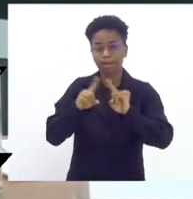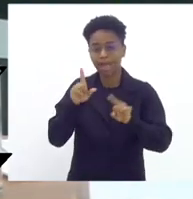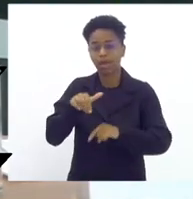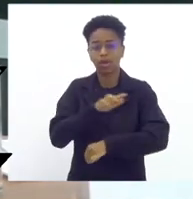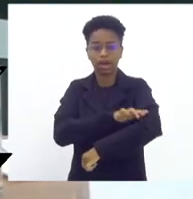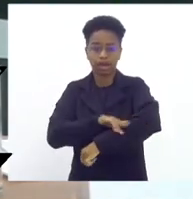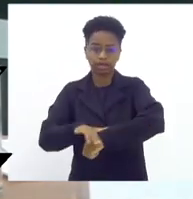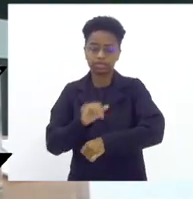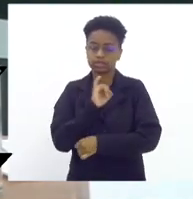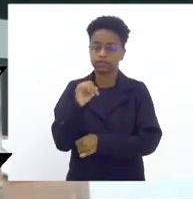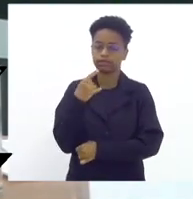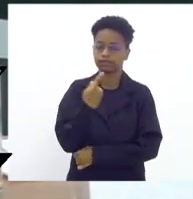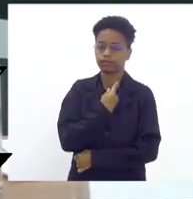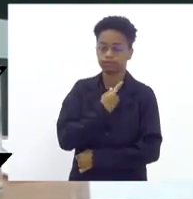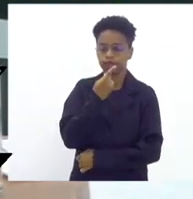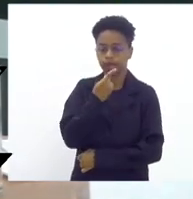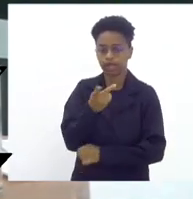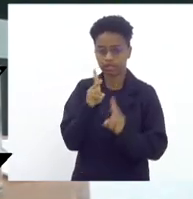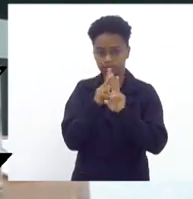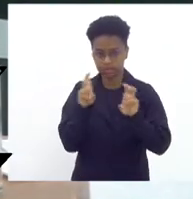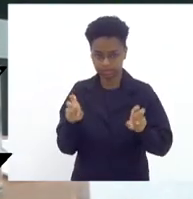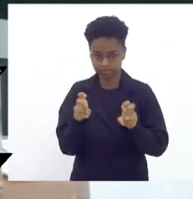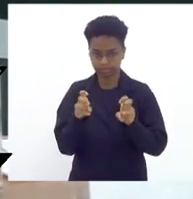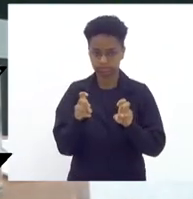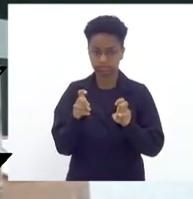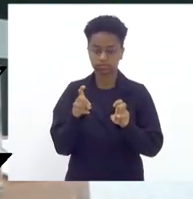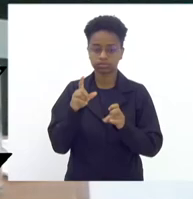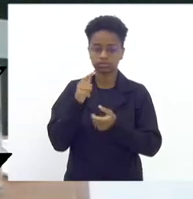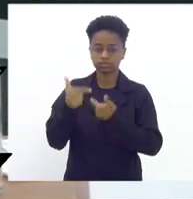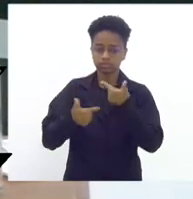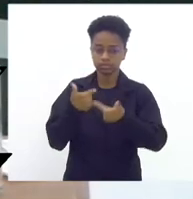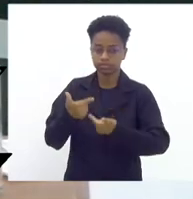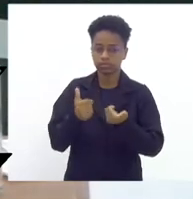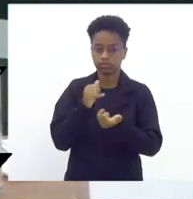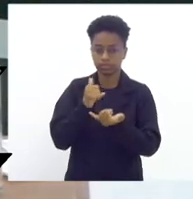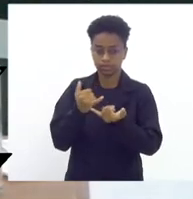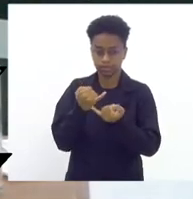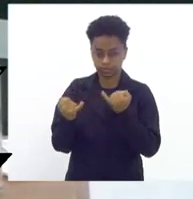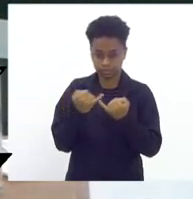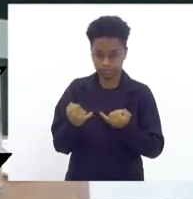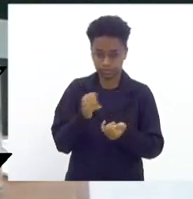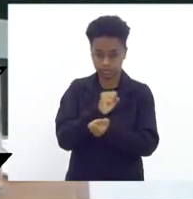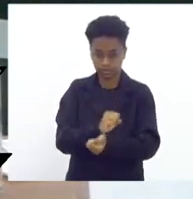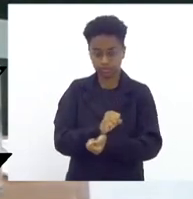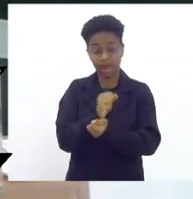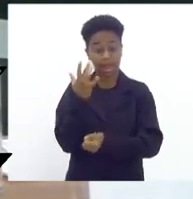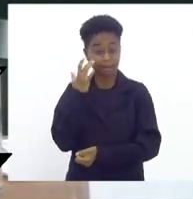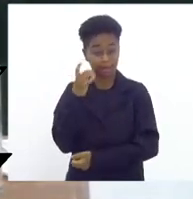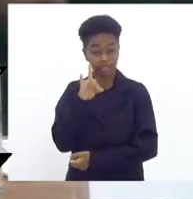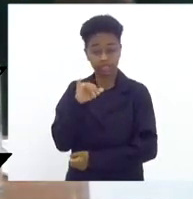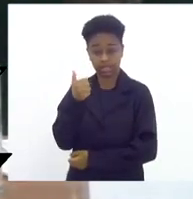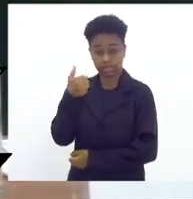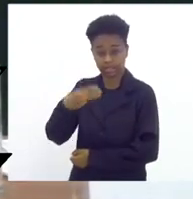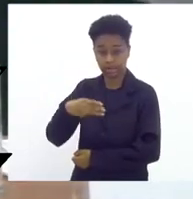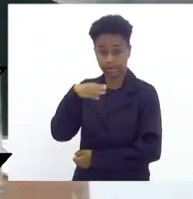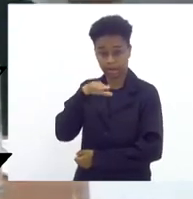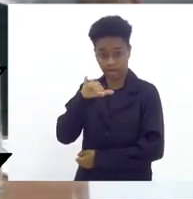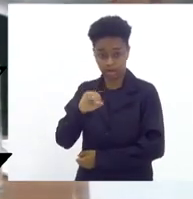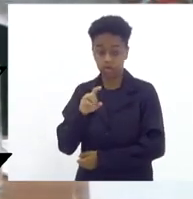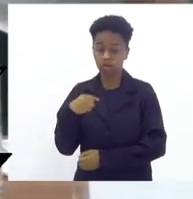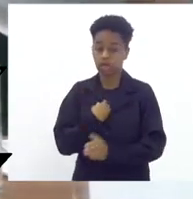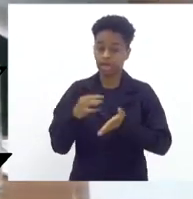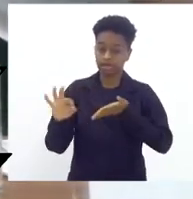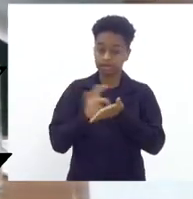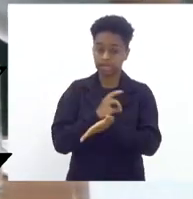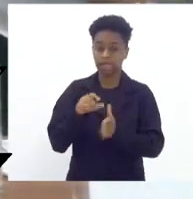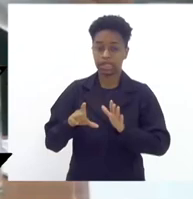falamos do trabalho análogo escravidão e rememora o que amanhã é 13 de Maio o dia que o Brasil teve assinatura da Lei